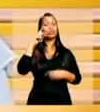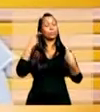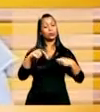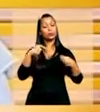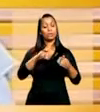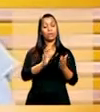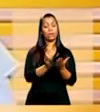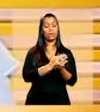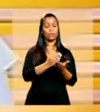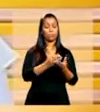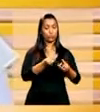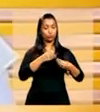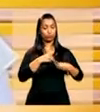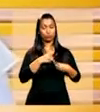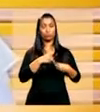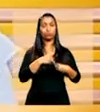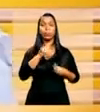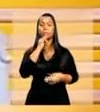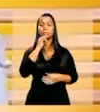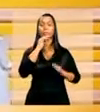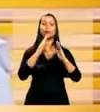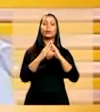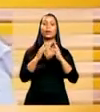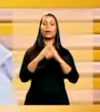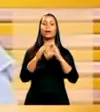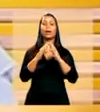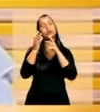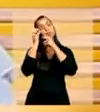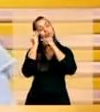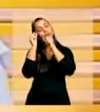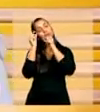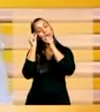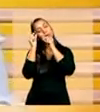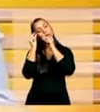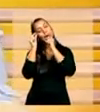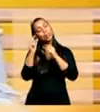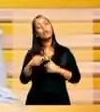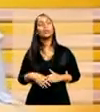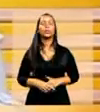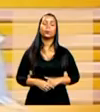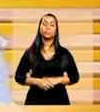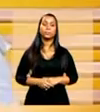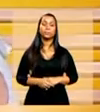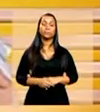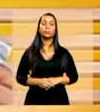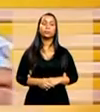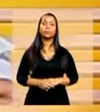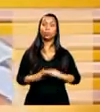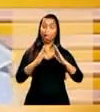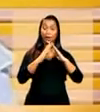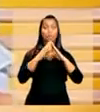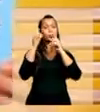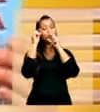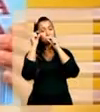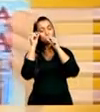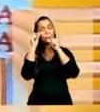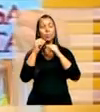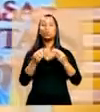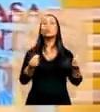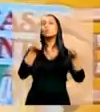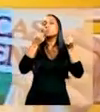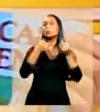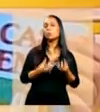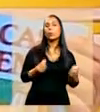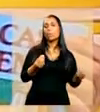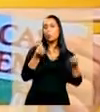ser tirada do livro. Por exemplo, essa da Casa Sonolenta. Aqui dá para ver a Casa Sonolenta. A Casa Sonolenta, como